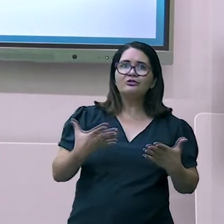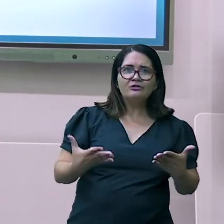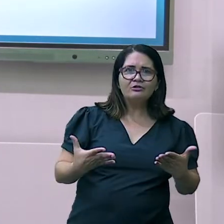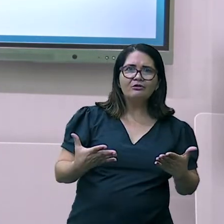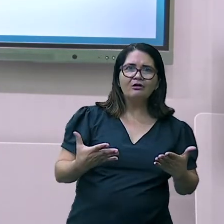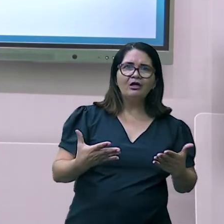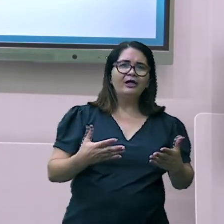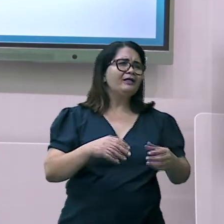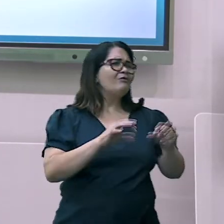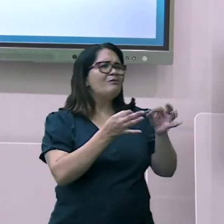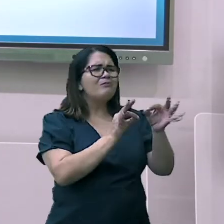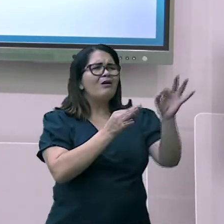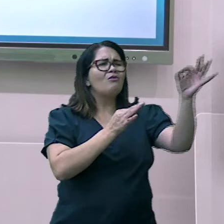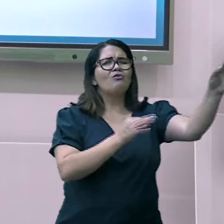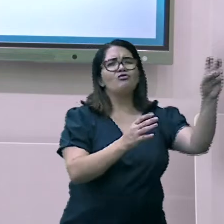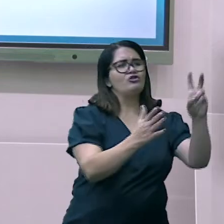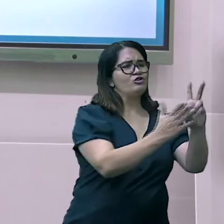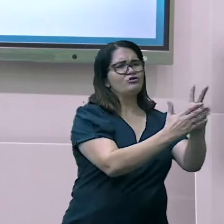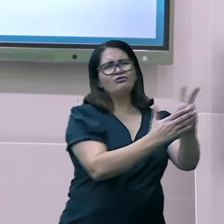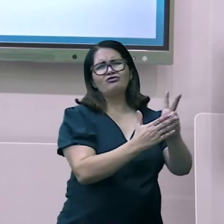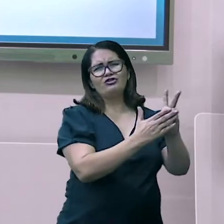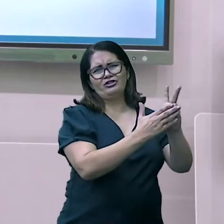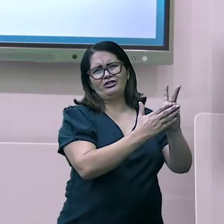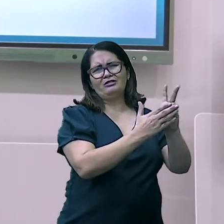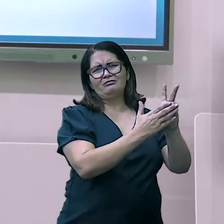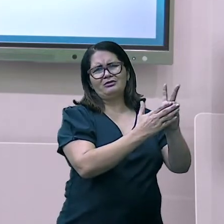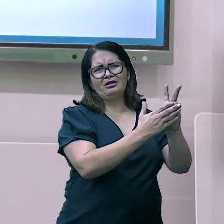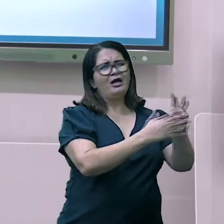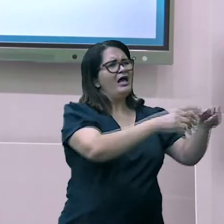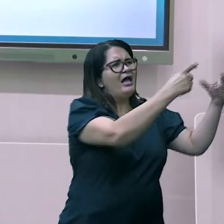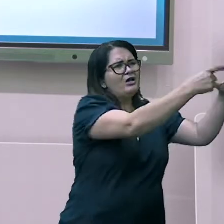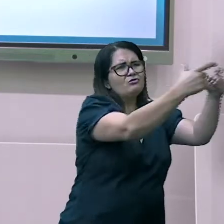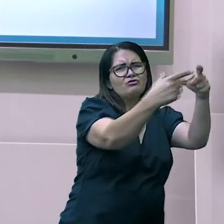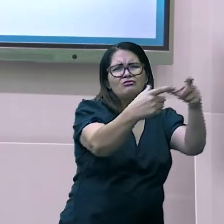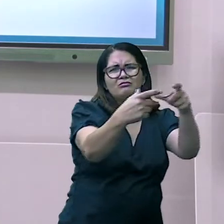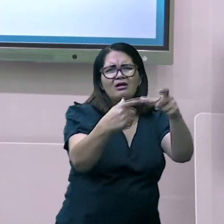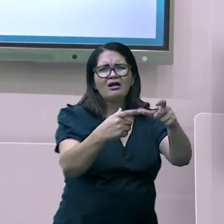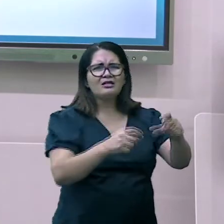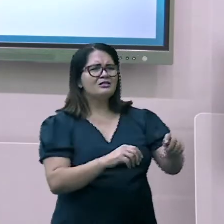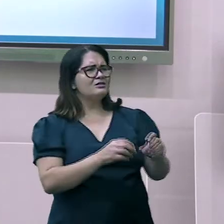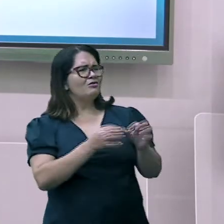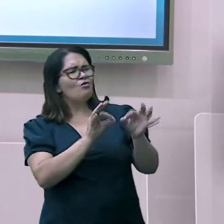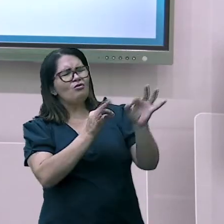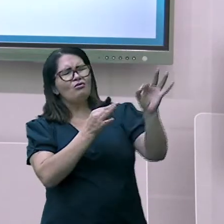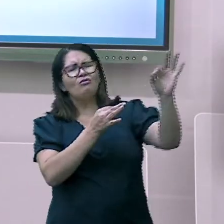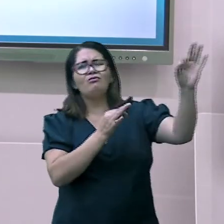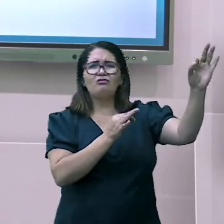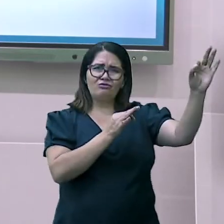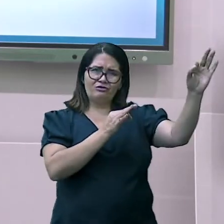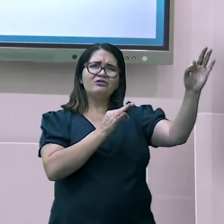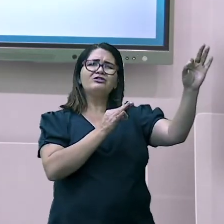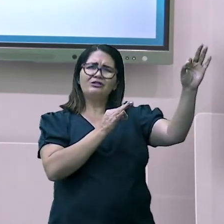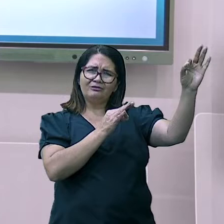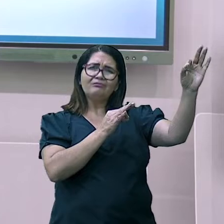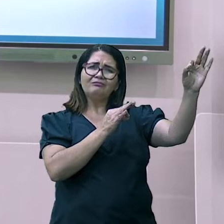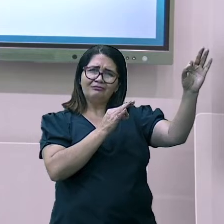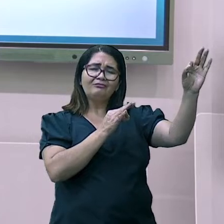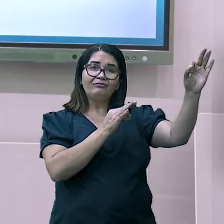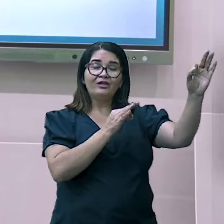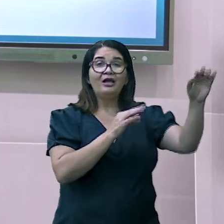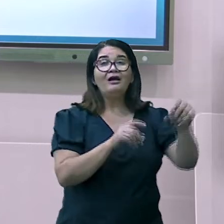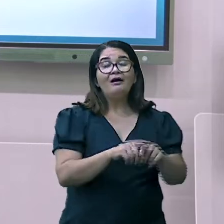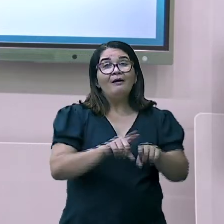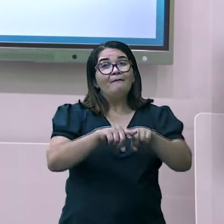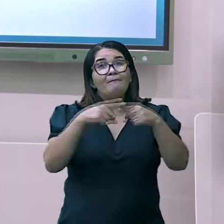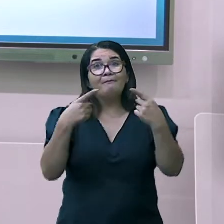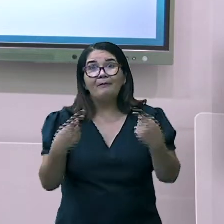Essas regiões mais afastadas, eles não conheciam, então eram de difícil acesso para eles. Só